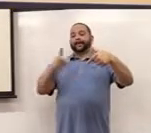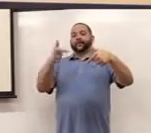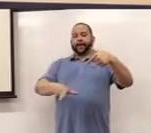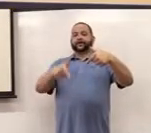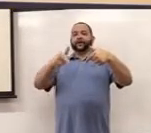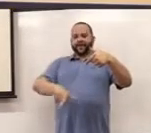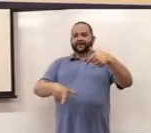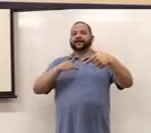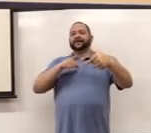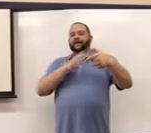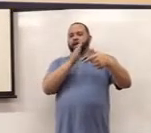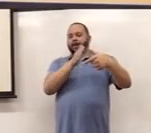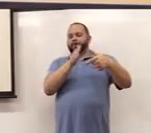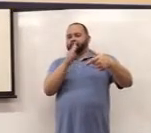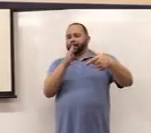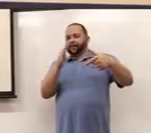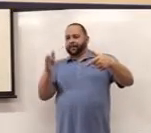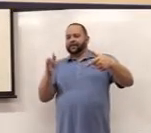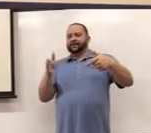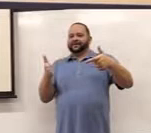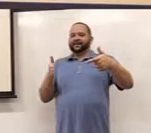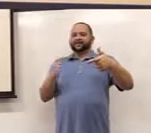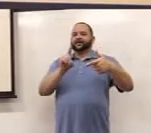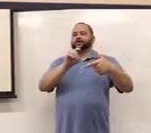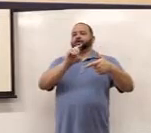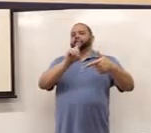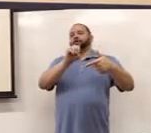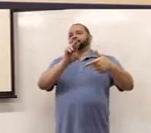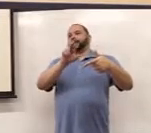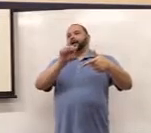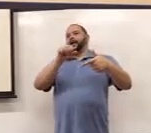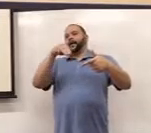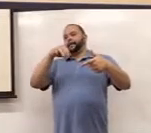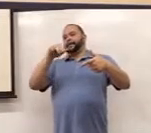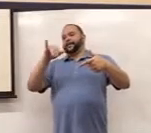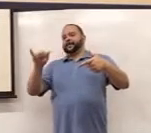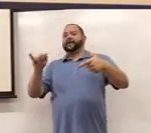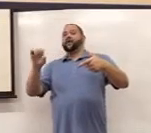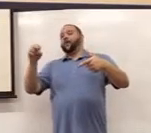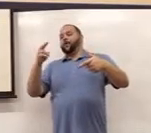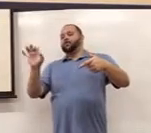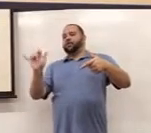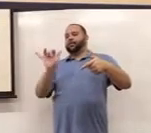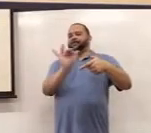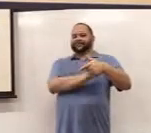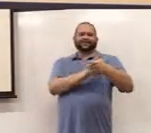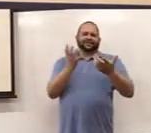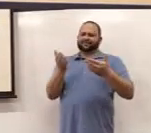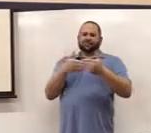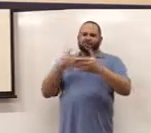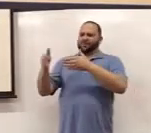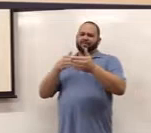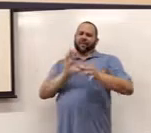elas na sequência que for necessária. Pode ser do, ré, mi, fa, sol, lá, si, ou si, lá, sol, fa, mi, ré, do. Pode começar de onde for, né? E daí a